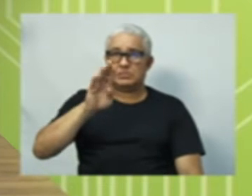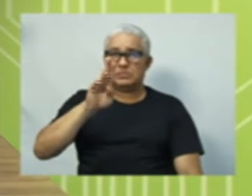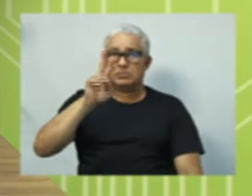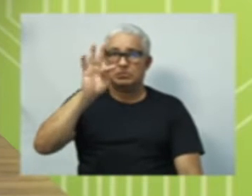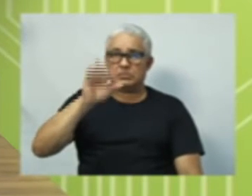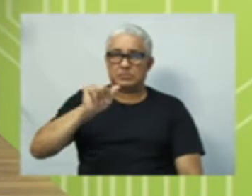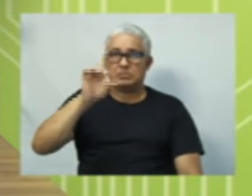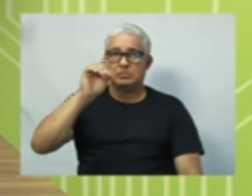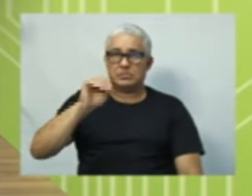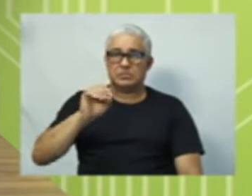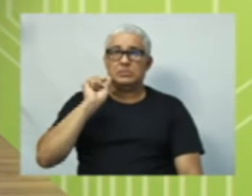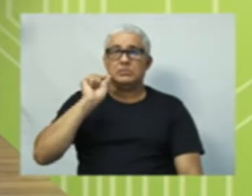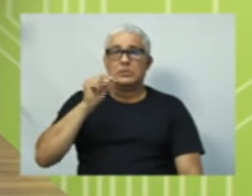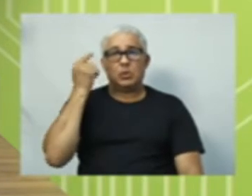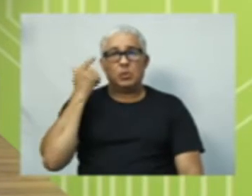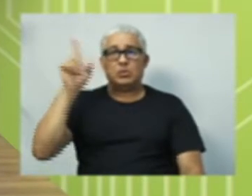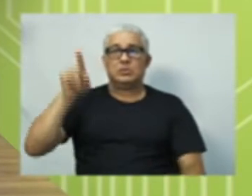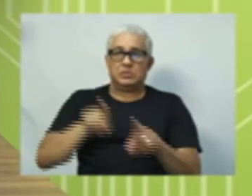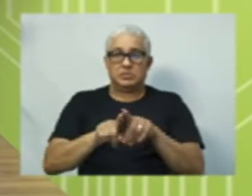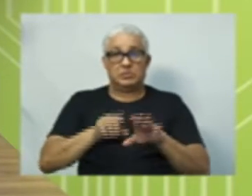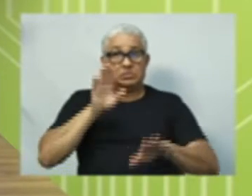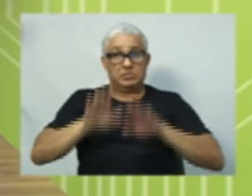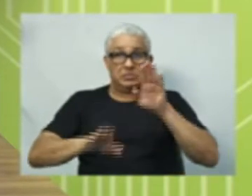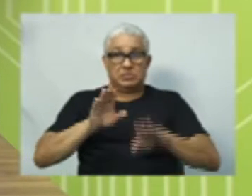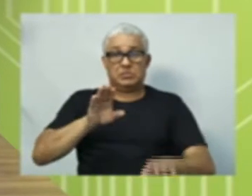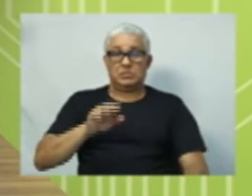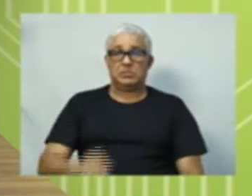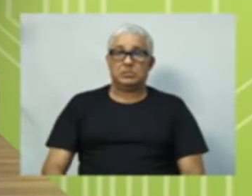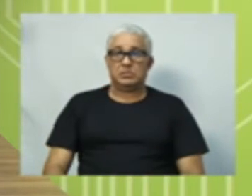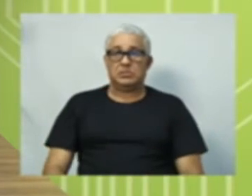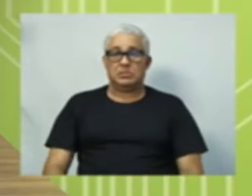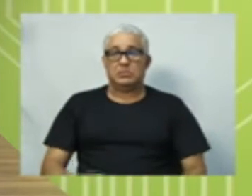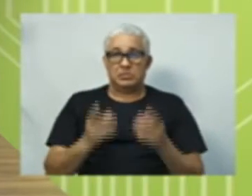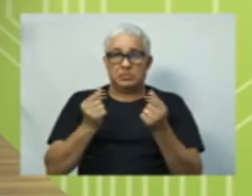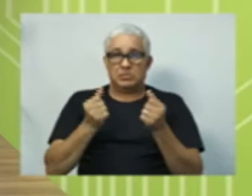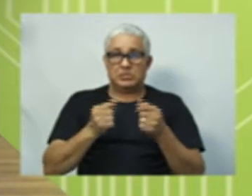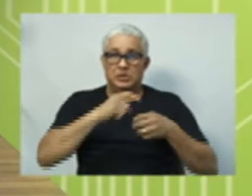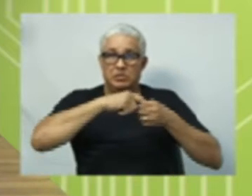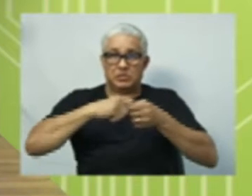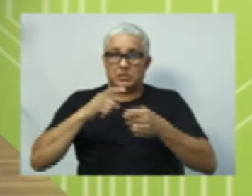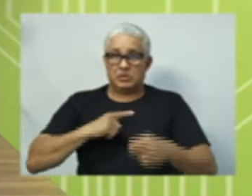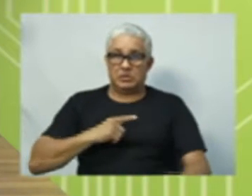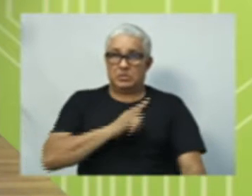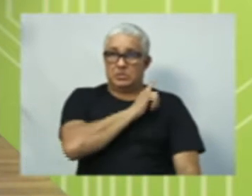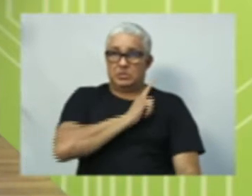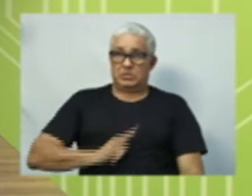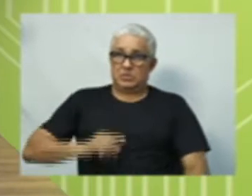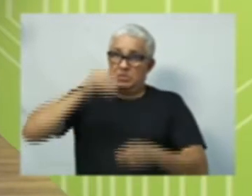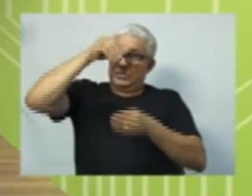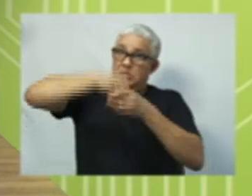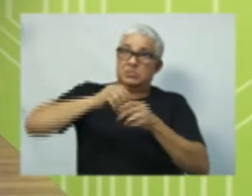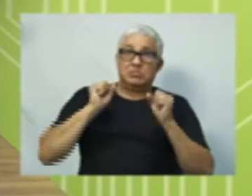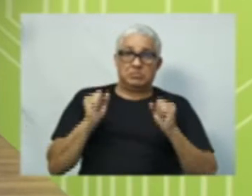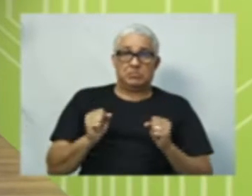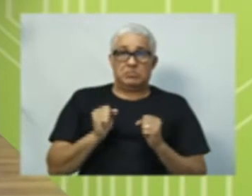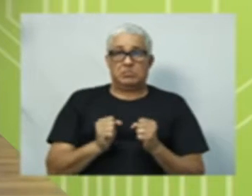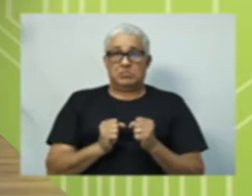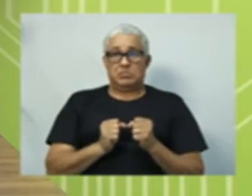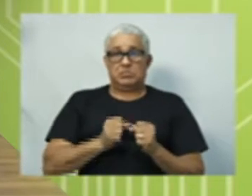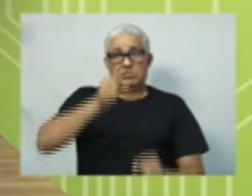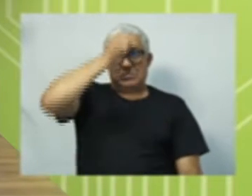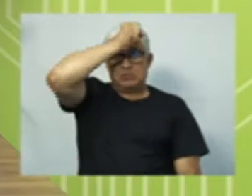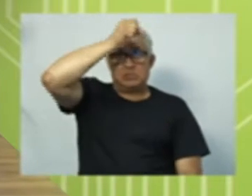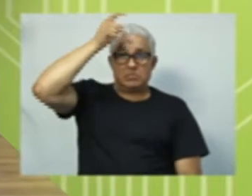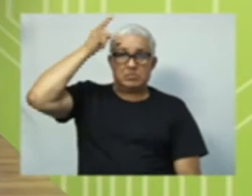E outro ponto que eu falei, dependendo do tributo, ele está vinculado a um governo. Ele pode ser